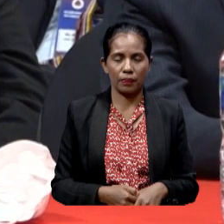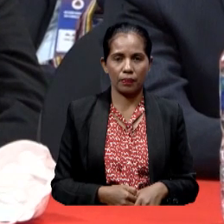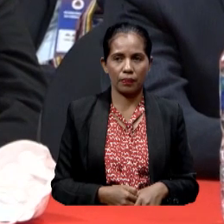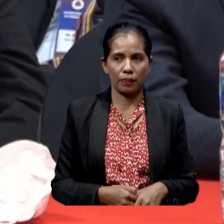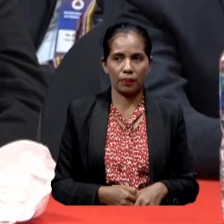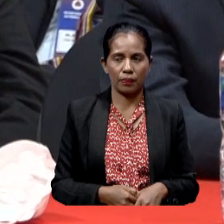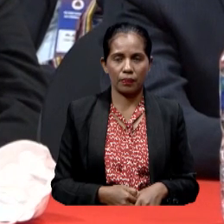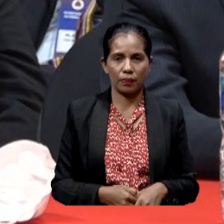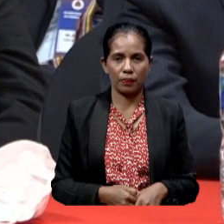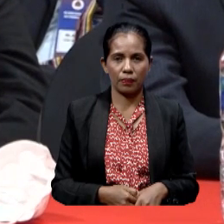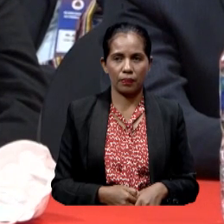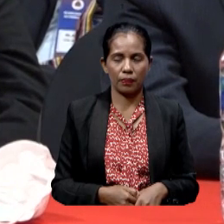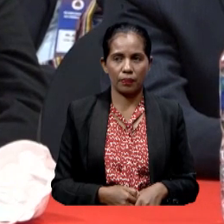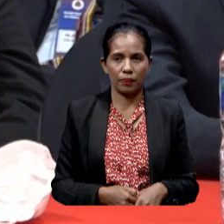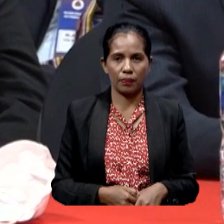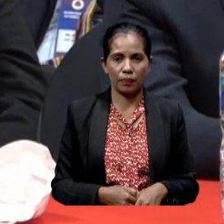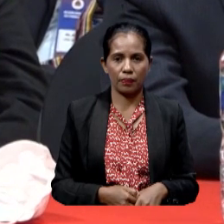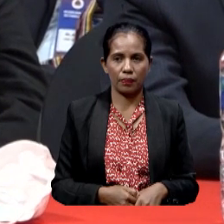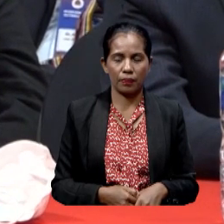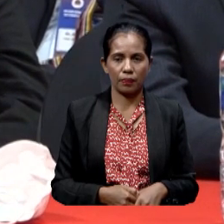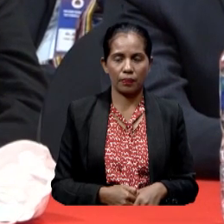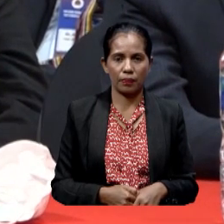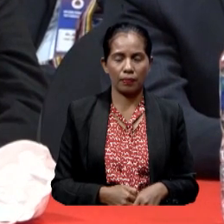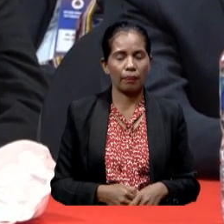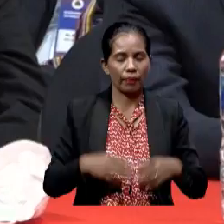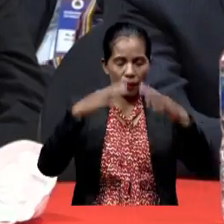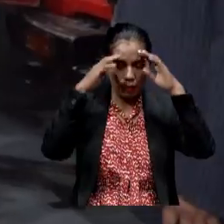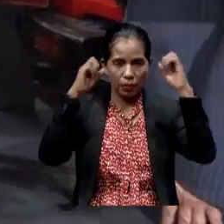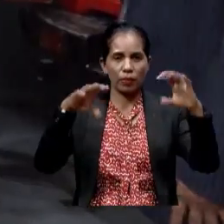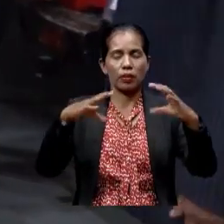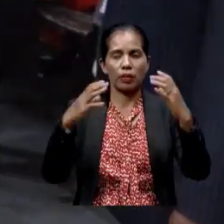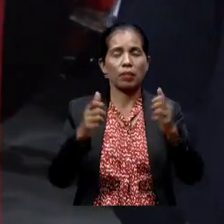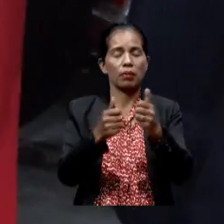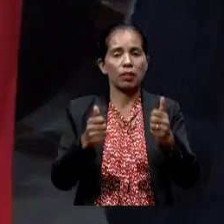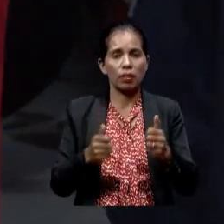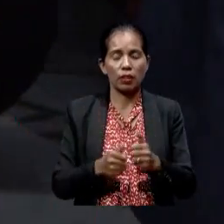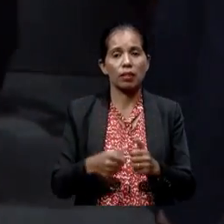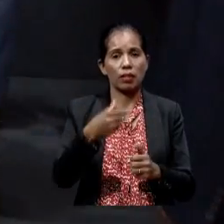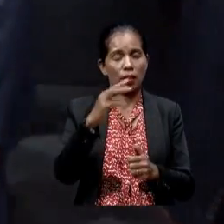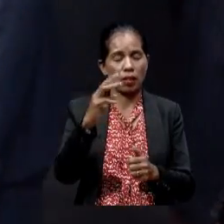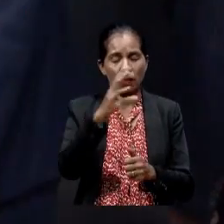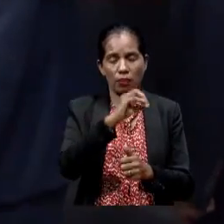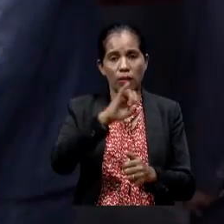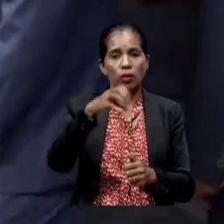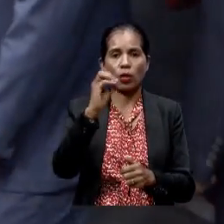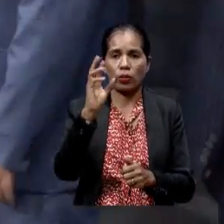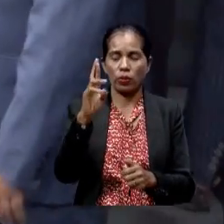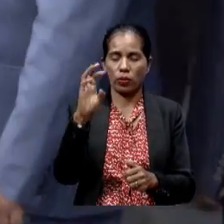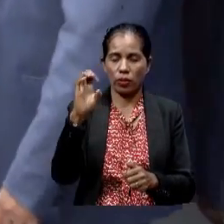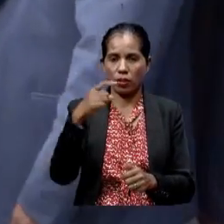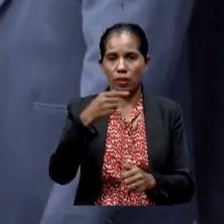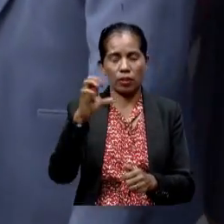to ASEAN membership. Presidente do Conselho de Administração GMN, Jorge Manuel de Araújo Serrano, e a